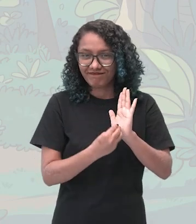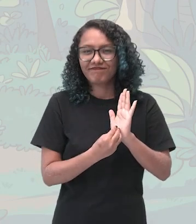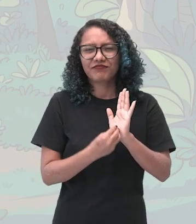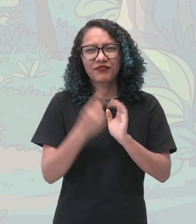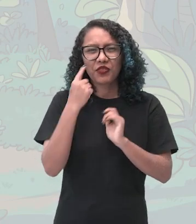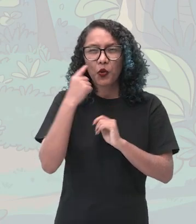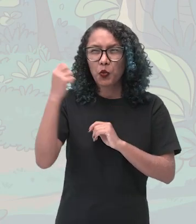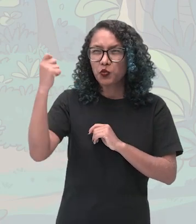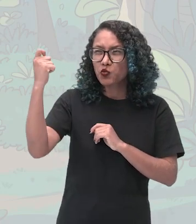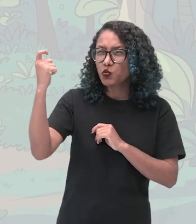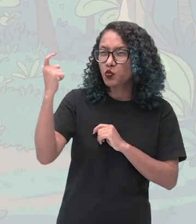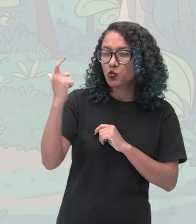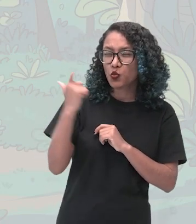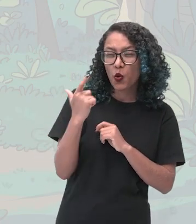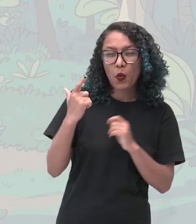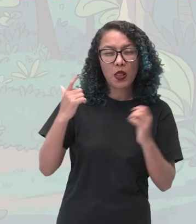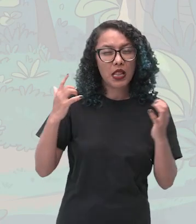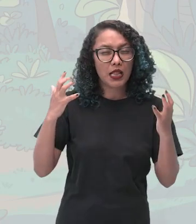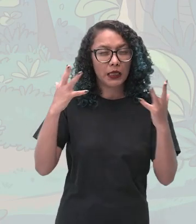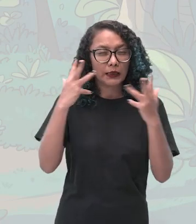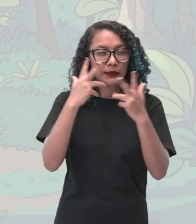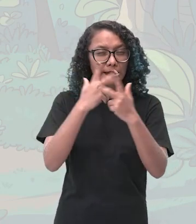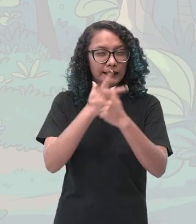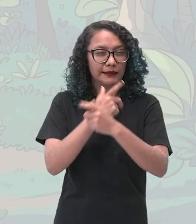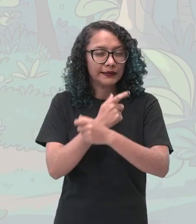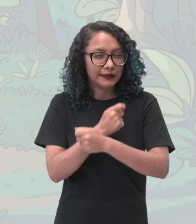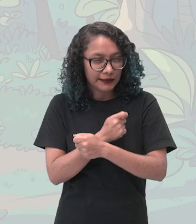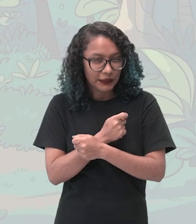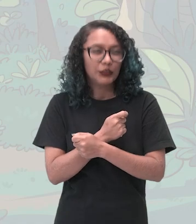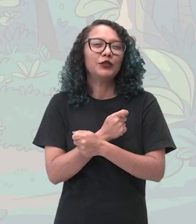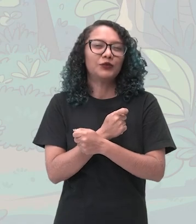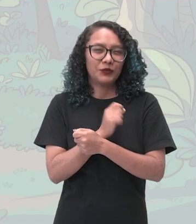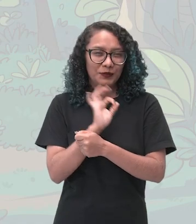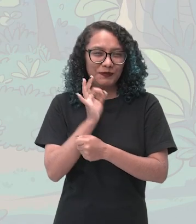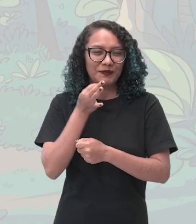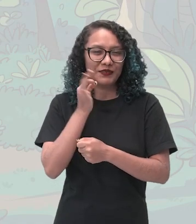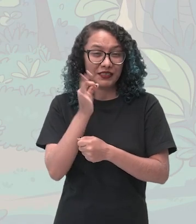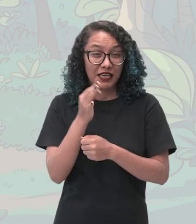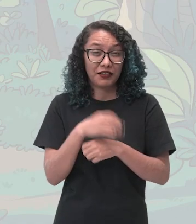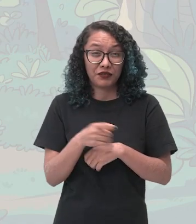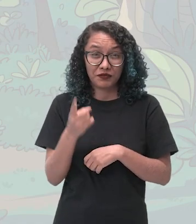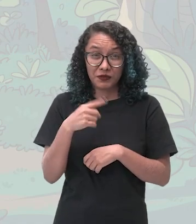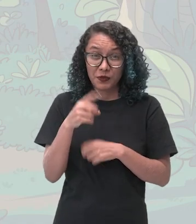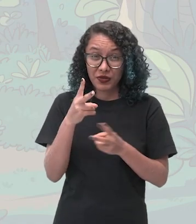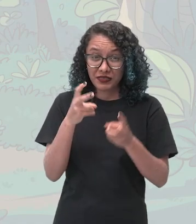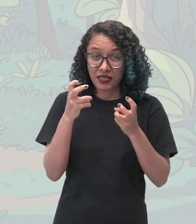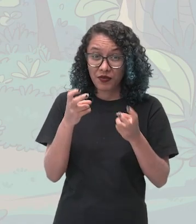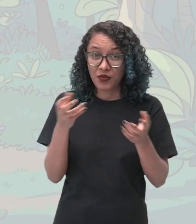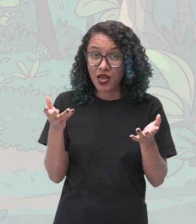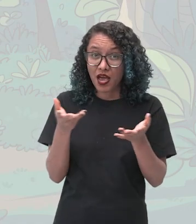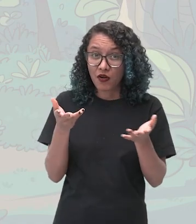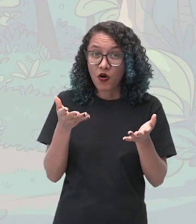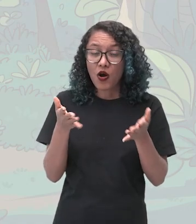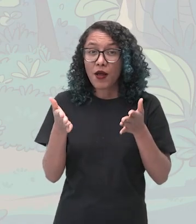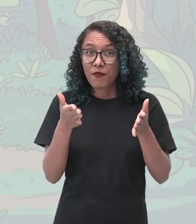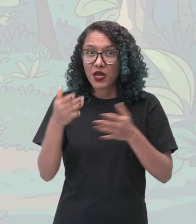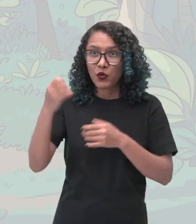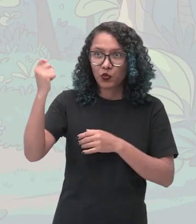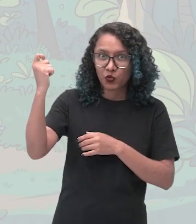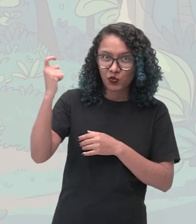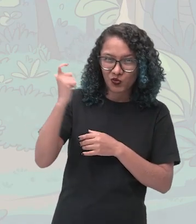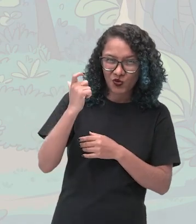aqui lindo, né? Muito sol. Como vocês podem ver, nós estamos no momento de sol. É